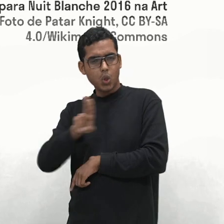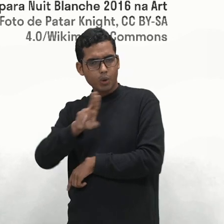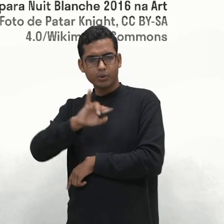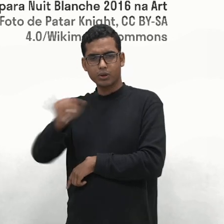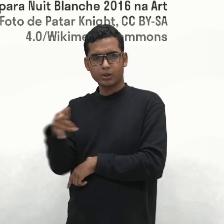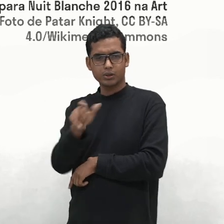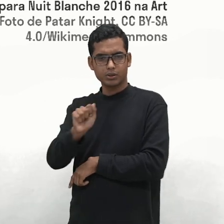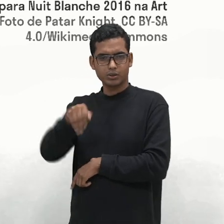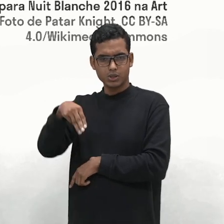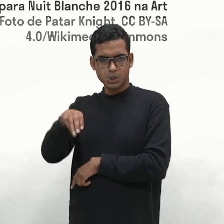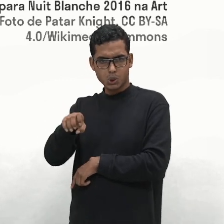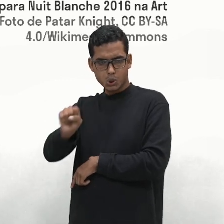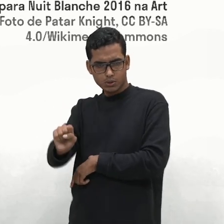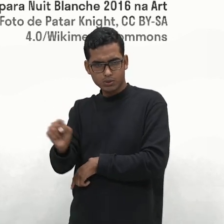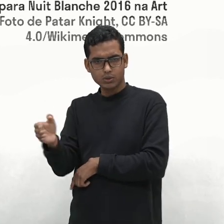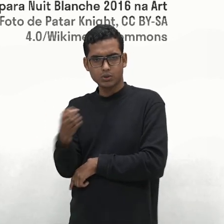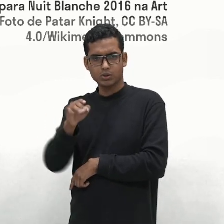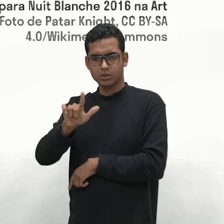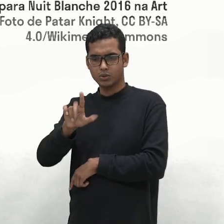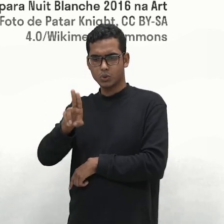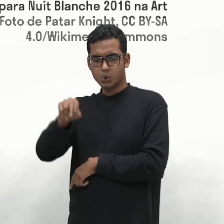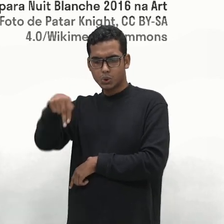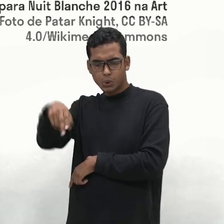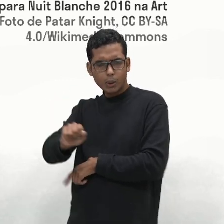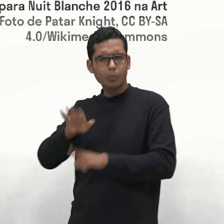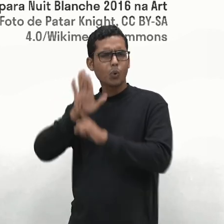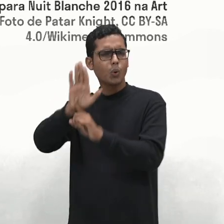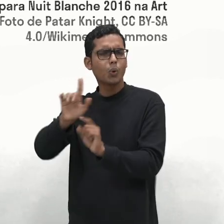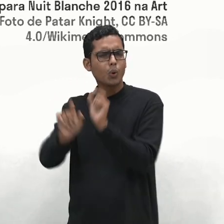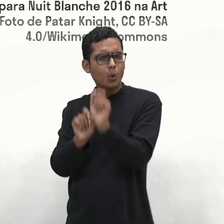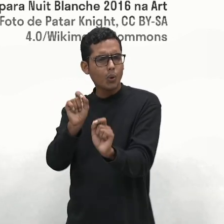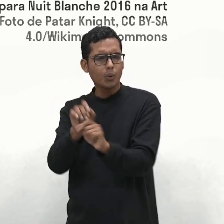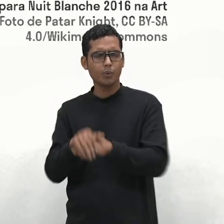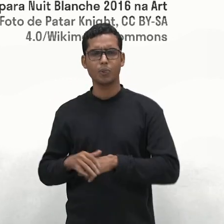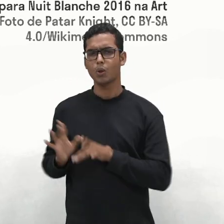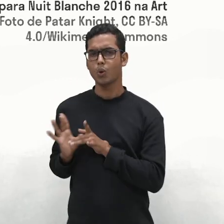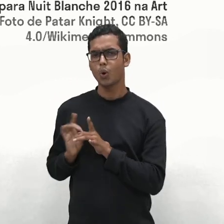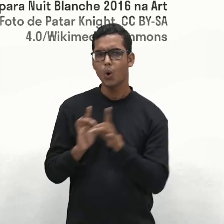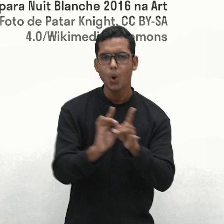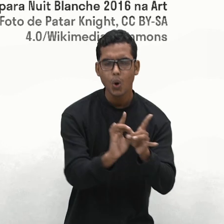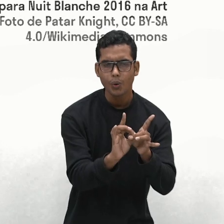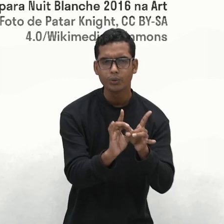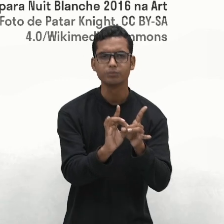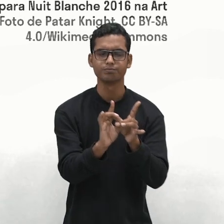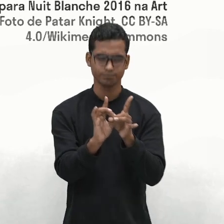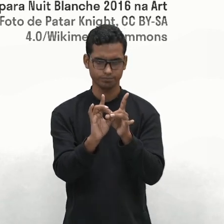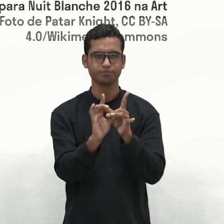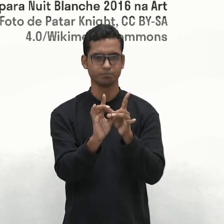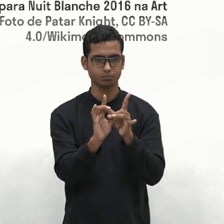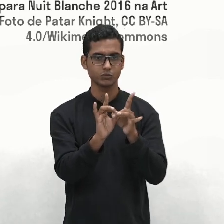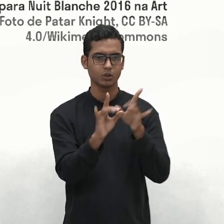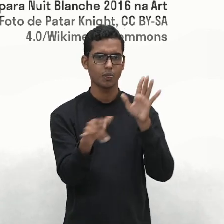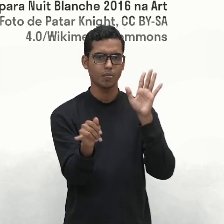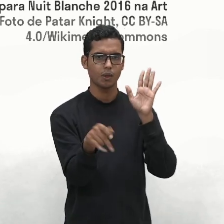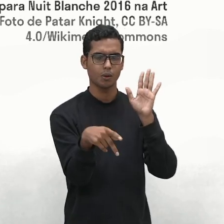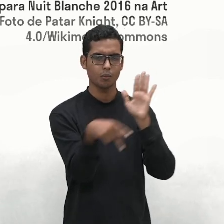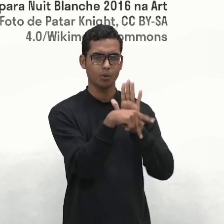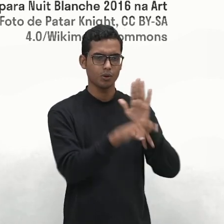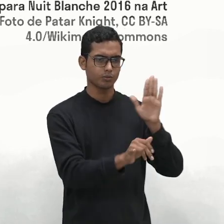Ela faleceu e ela trazia justamente essa pegada que era as questões da identidade,